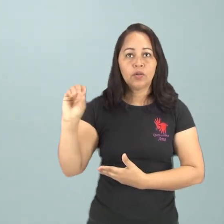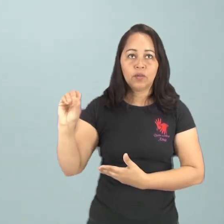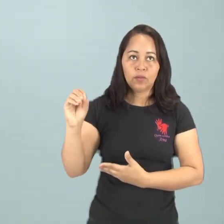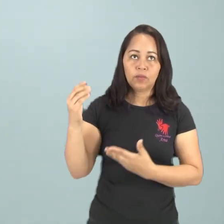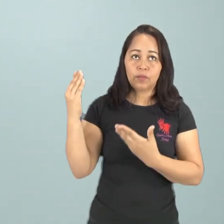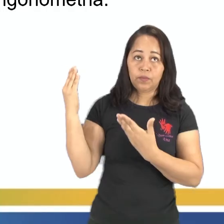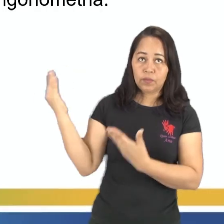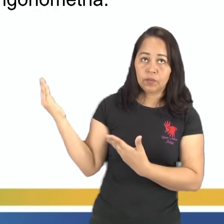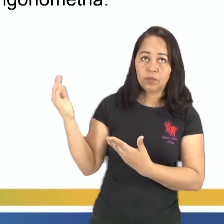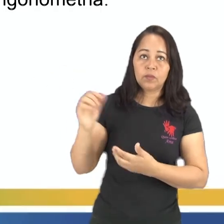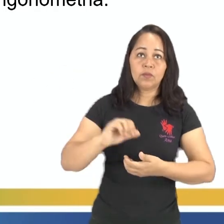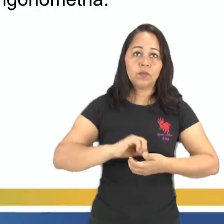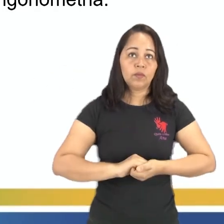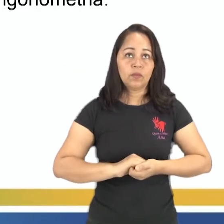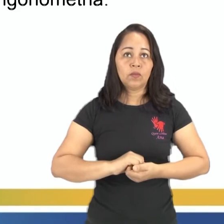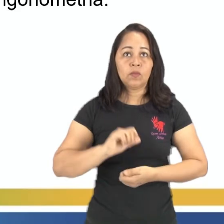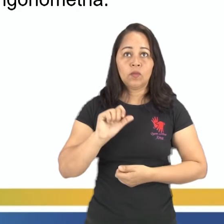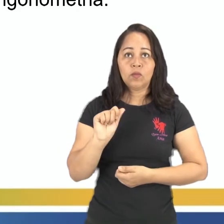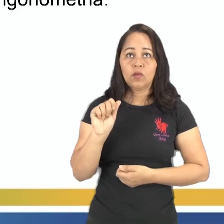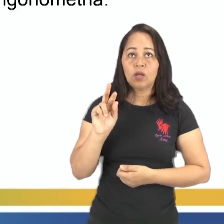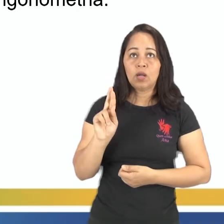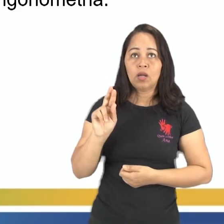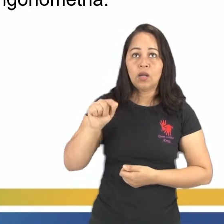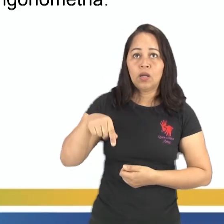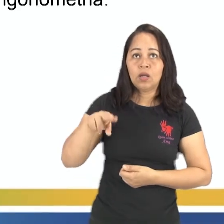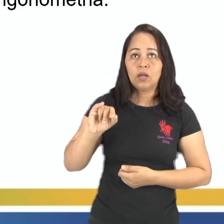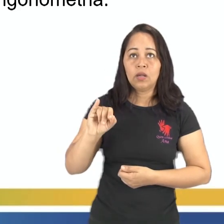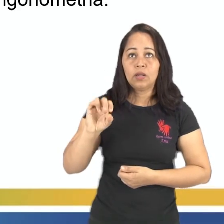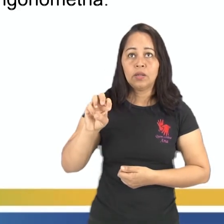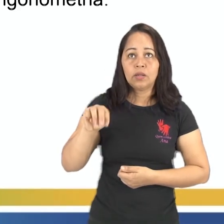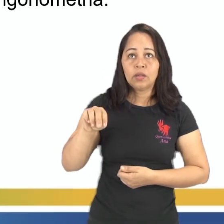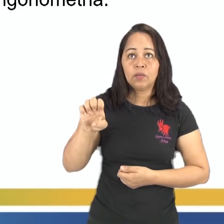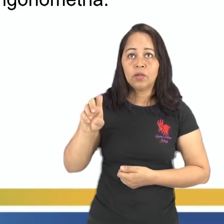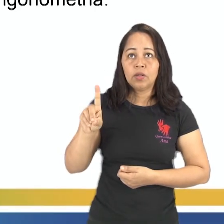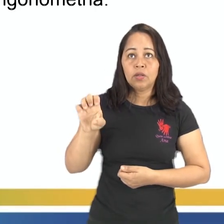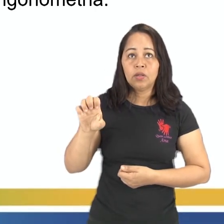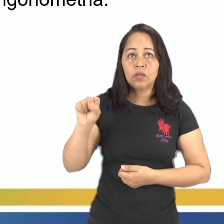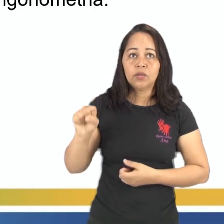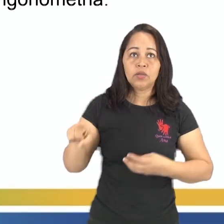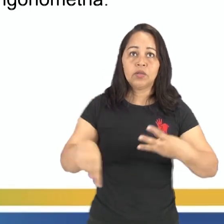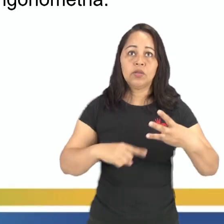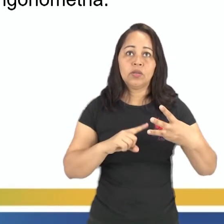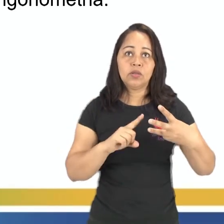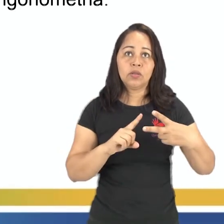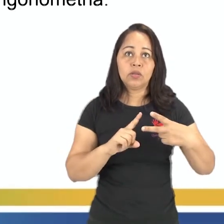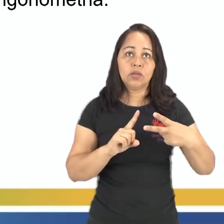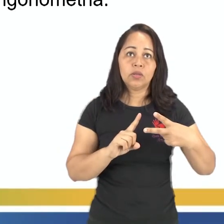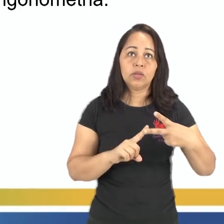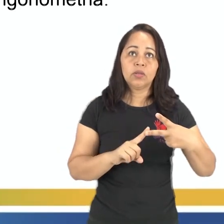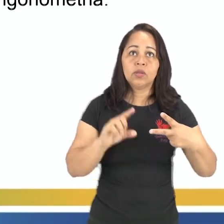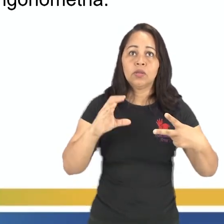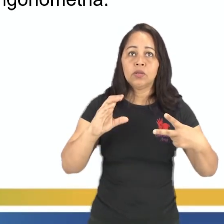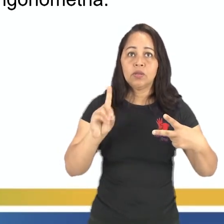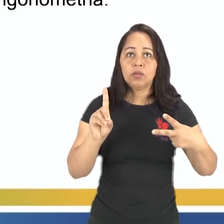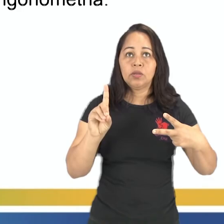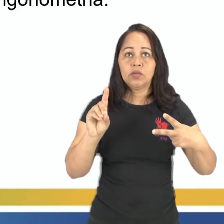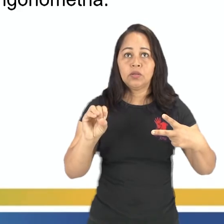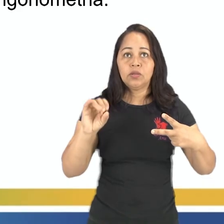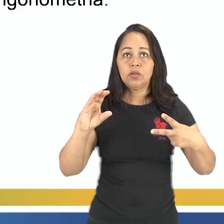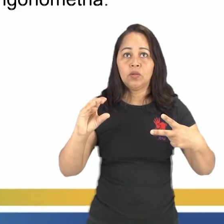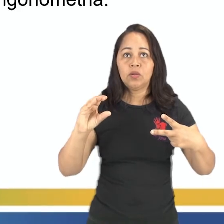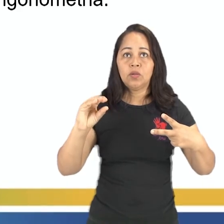caso, Arquimedes, né, Apolônio de Perga e também Hiparco, criando a